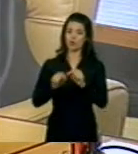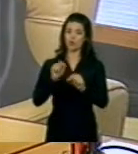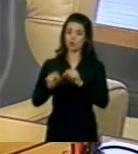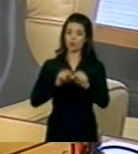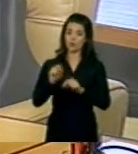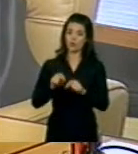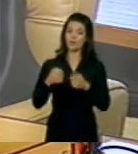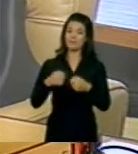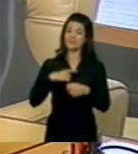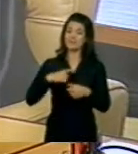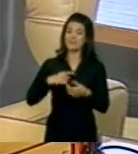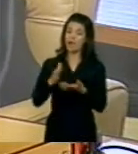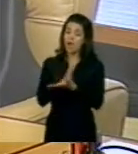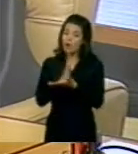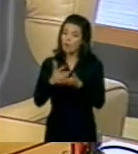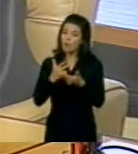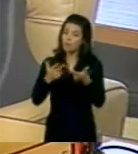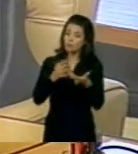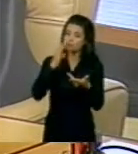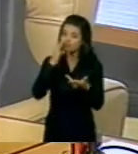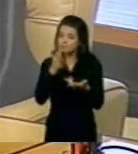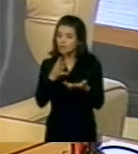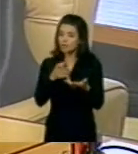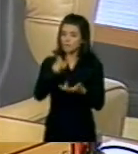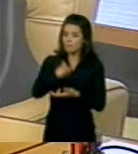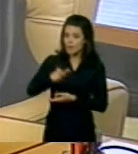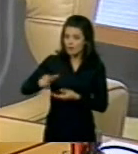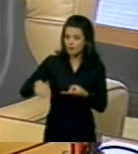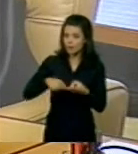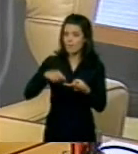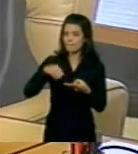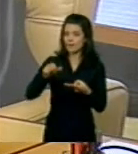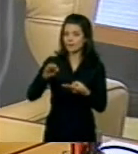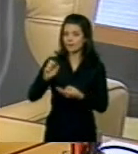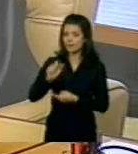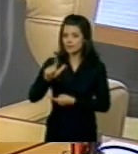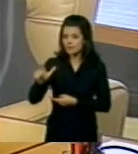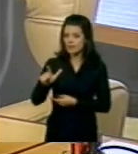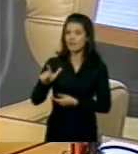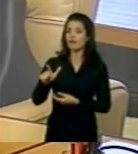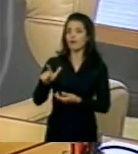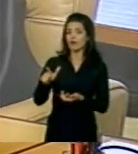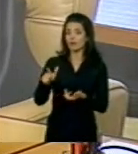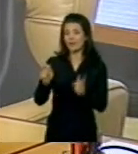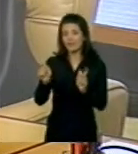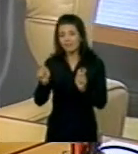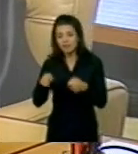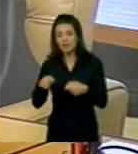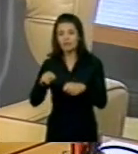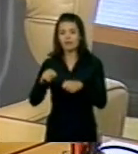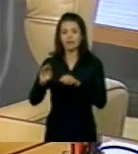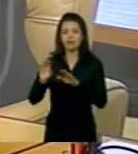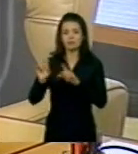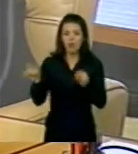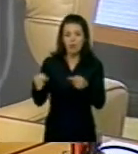existência de indícios mínimos de autoria, de materialidade, de ser a conduta ainda punível pela inexistência de